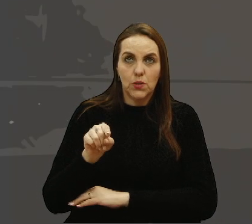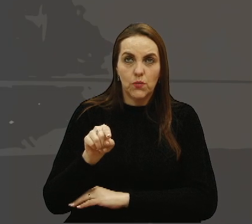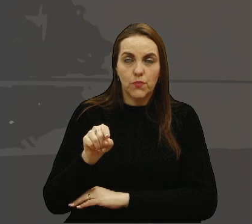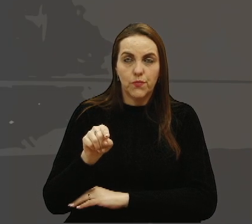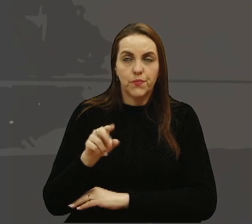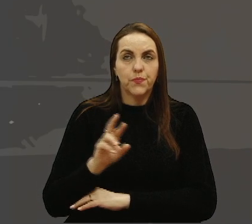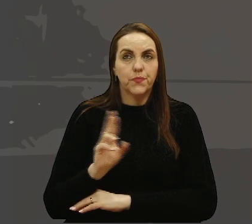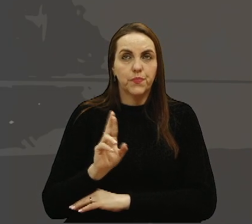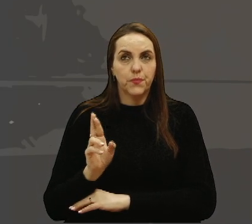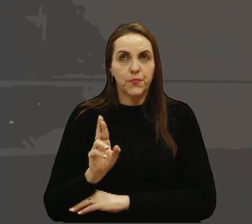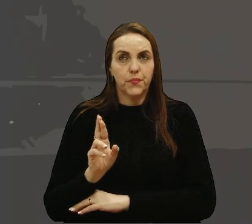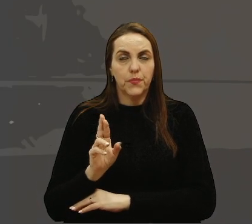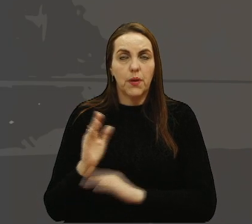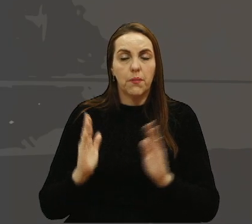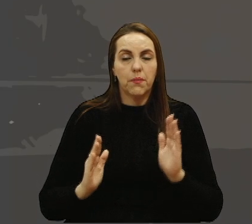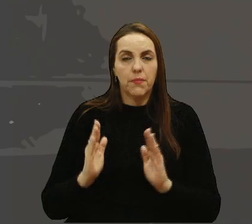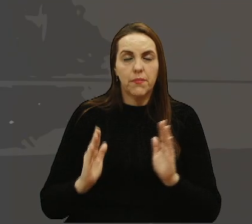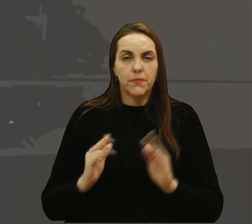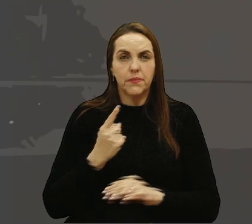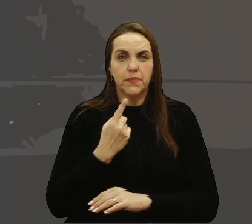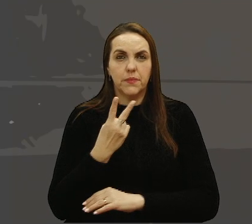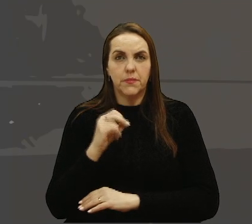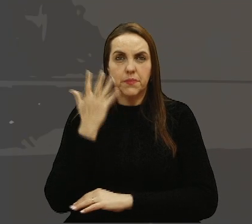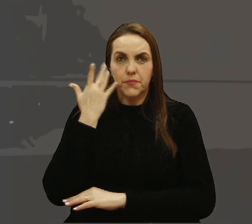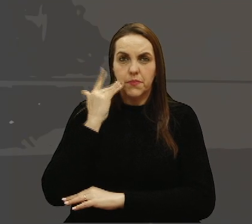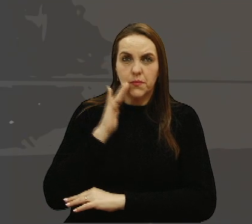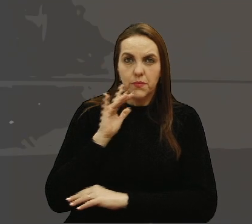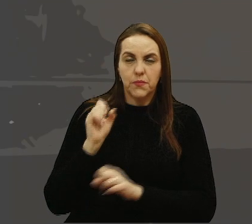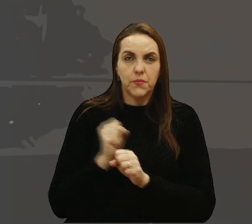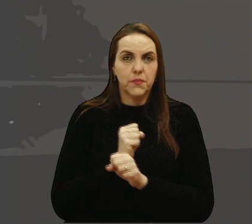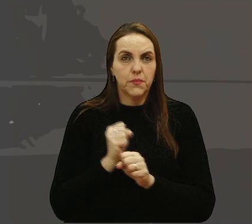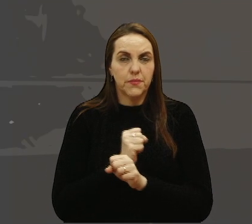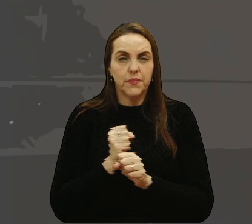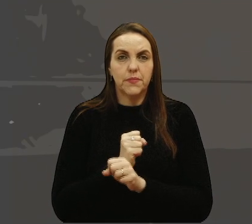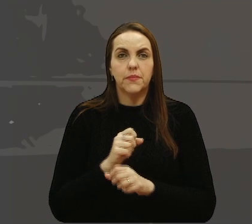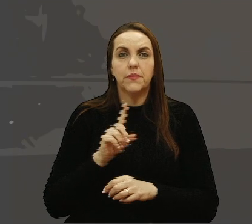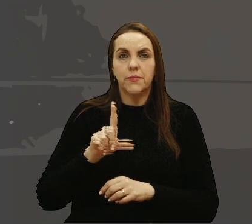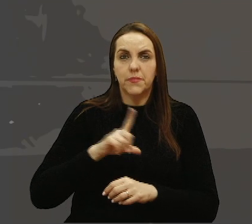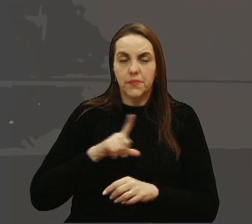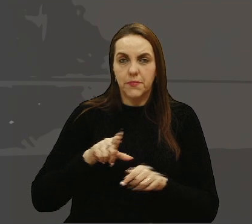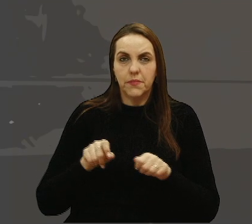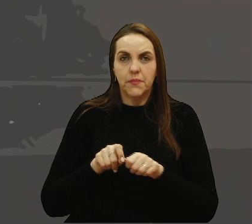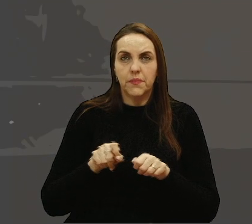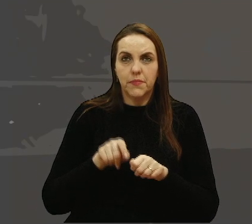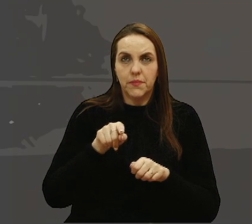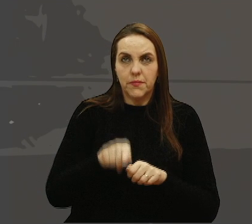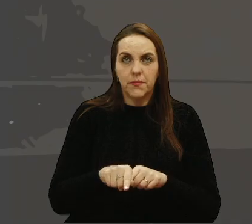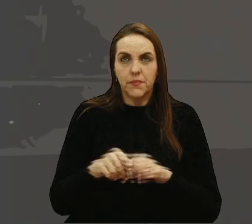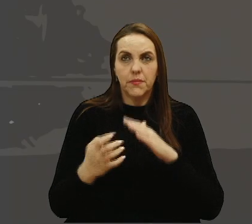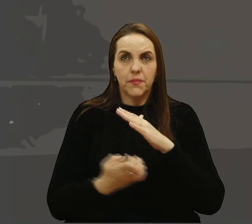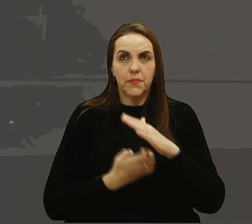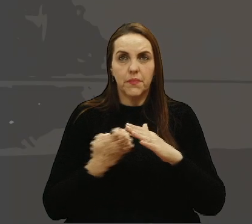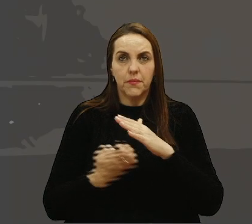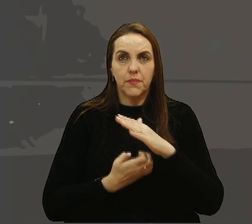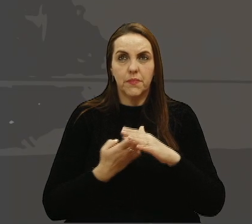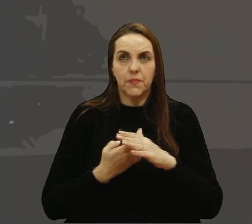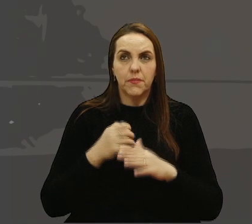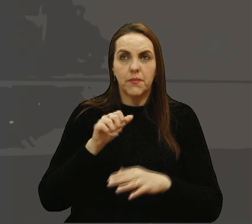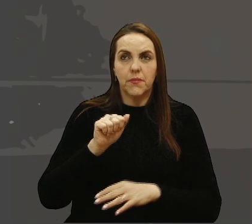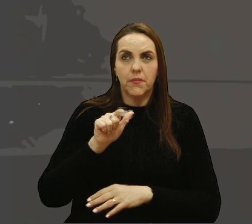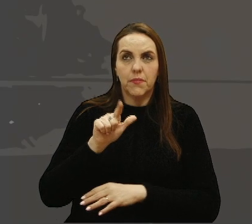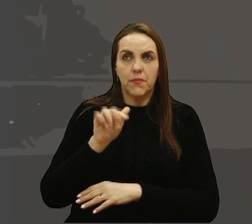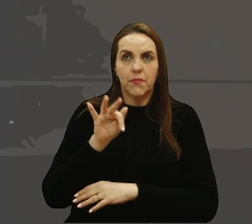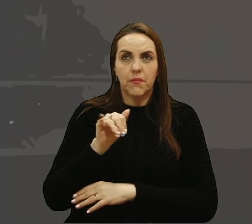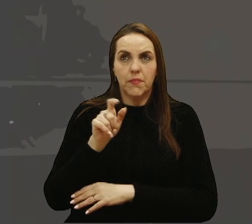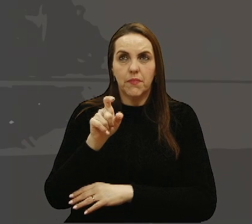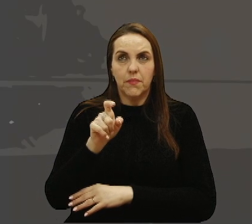prazo da execução é de 120 dias e as obras serão realizadas pela empresa Alfax X,